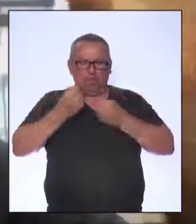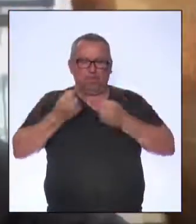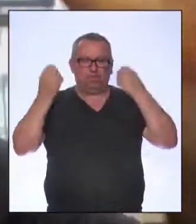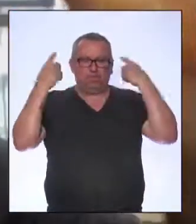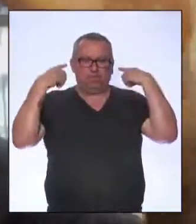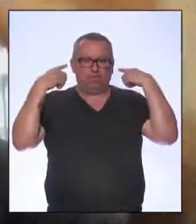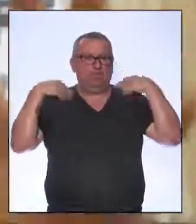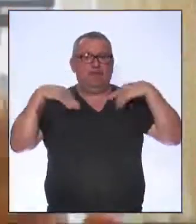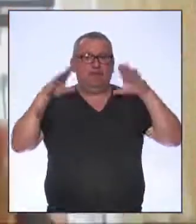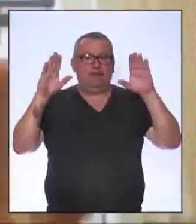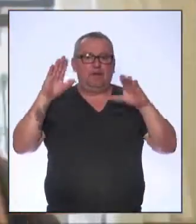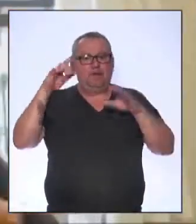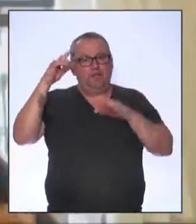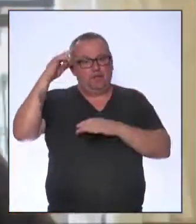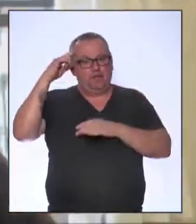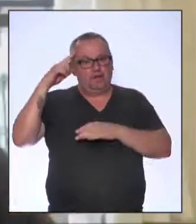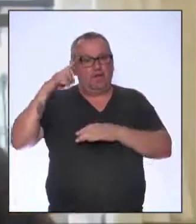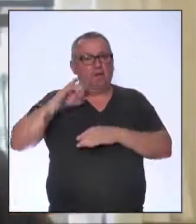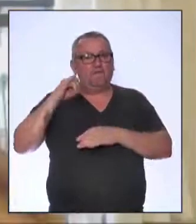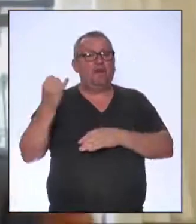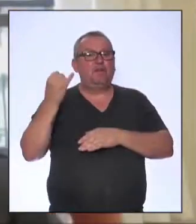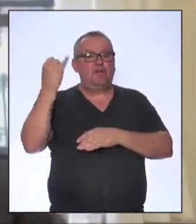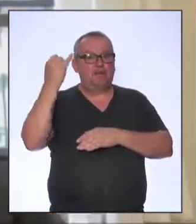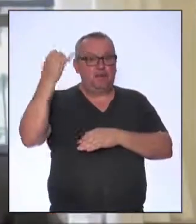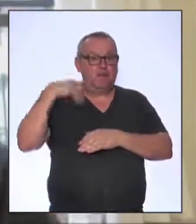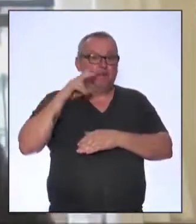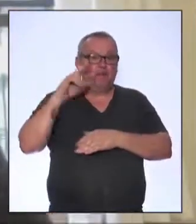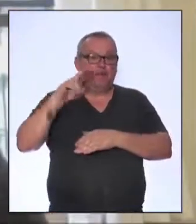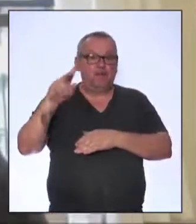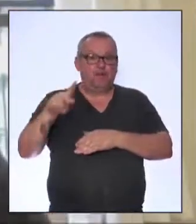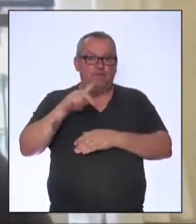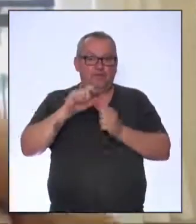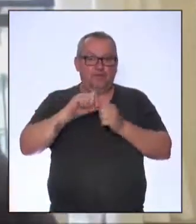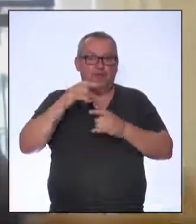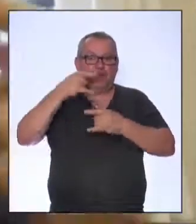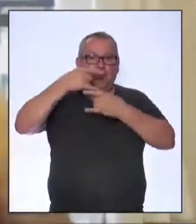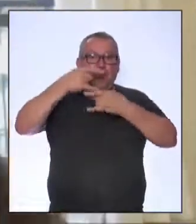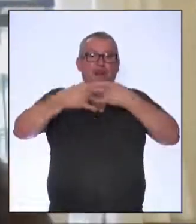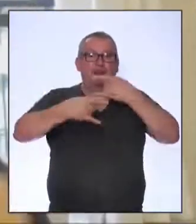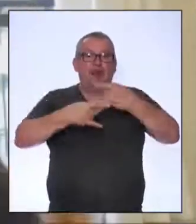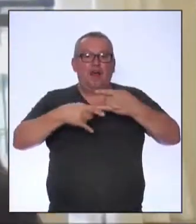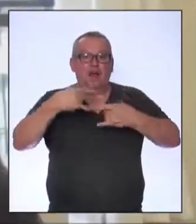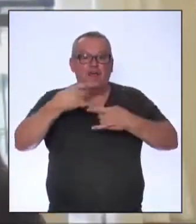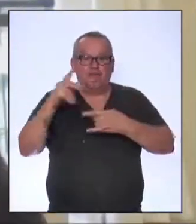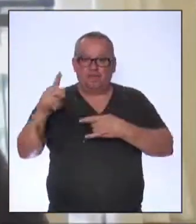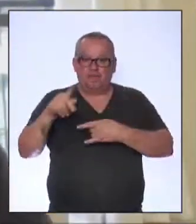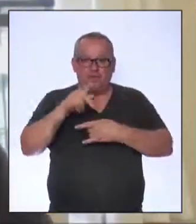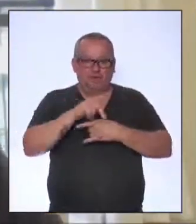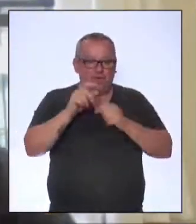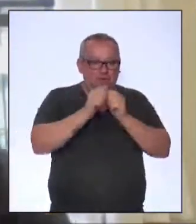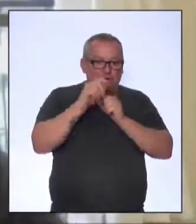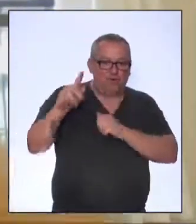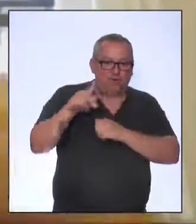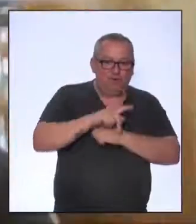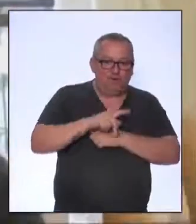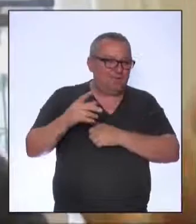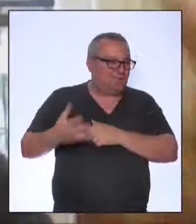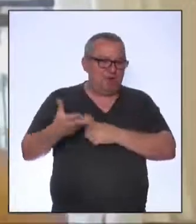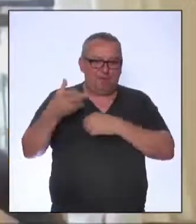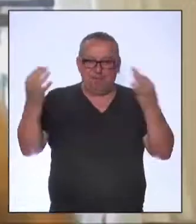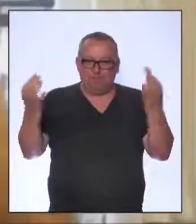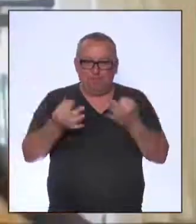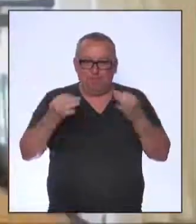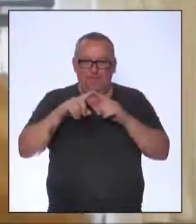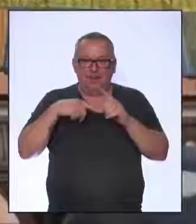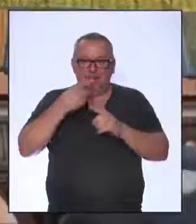tempo nelas e pense na valorização. Eu estou vendo professores fazendo lives, professor com professor, é incrível. Nós temos projeto Eu Indico, Tu